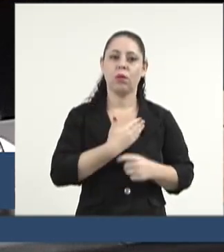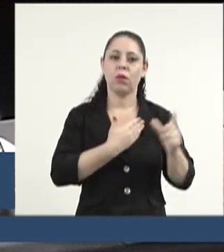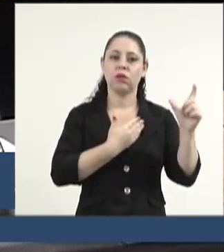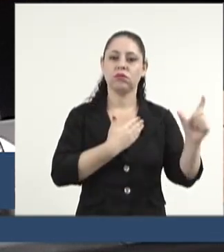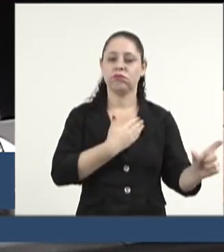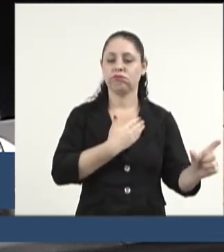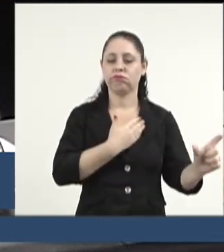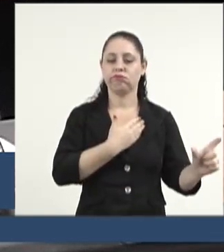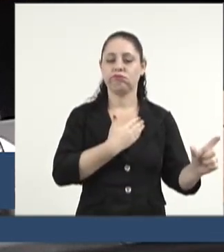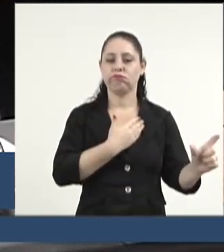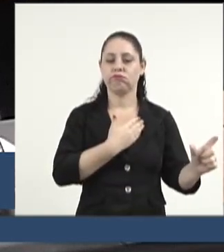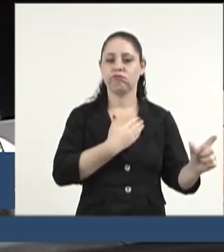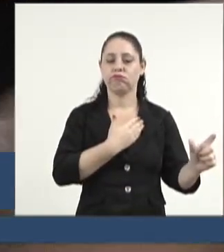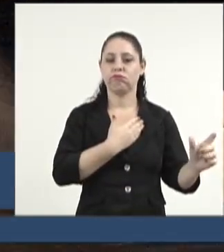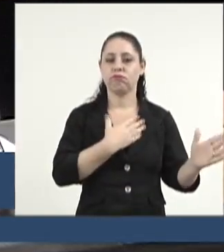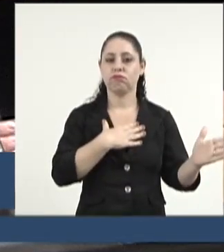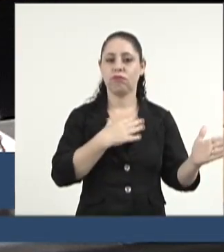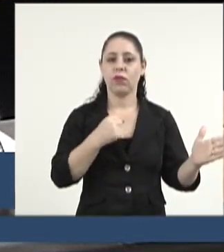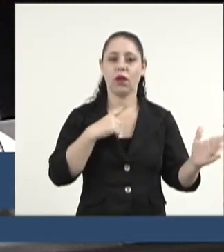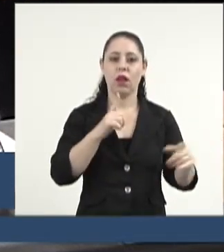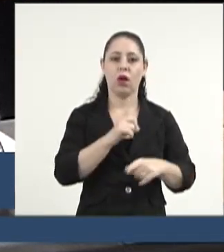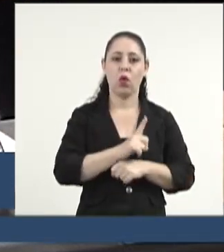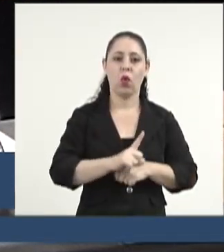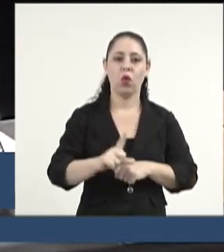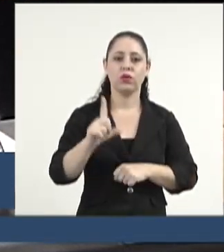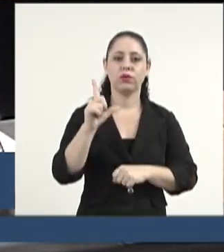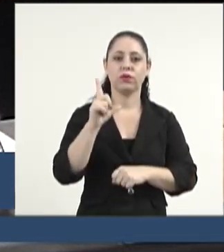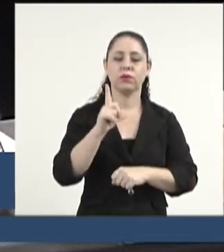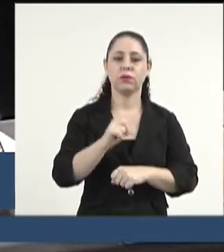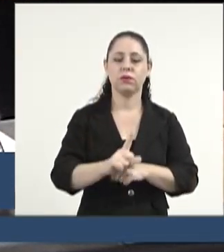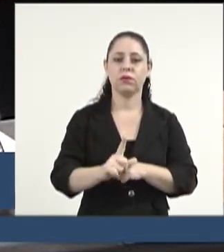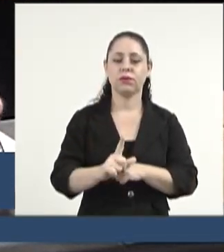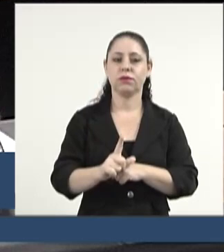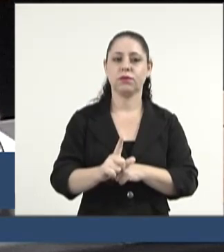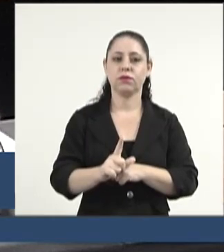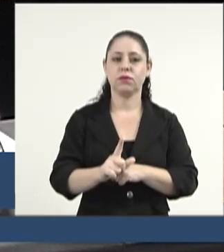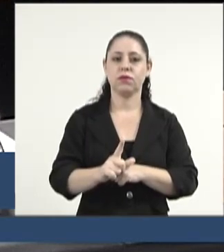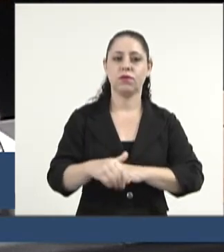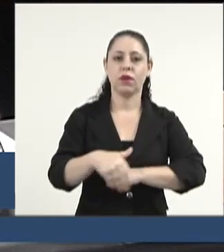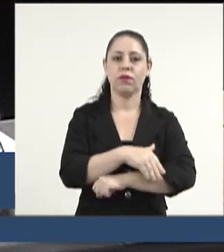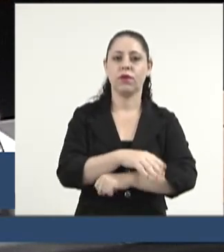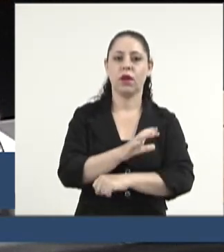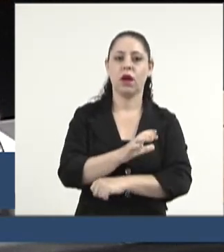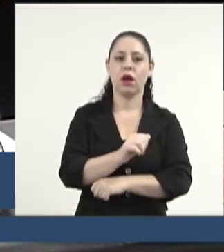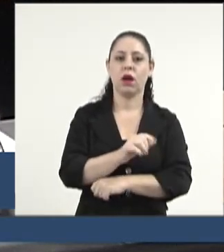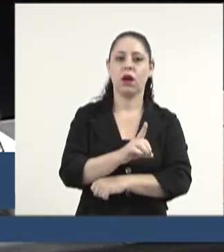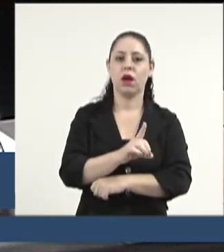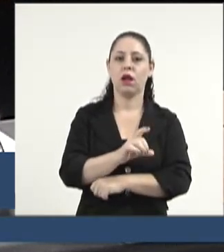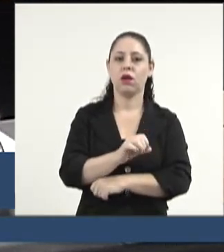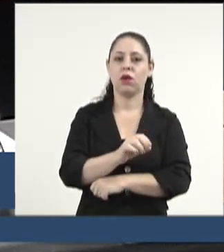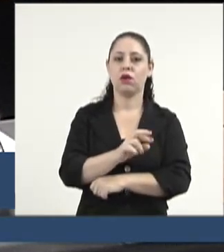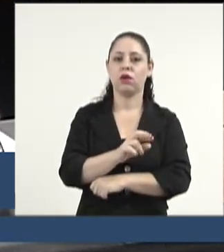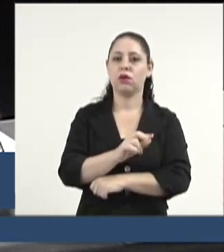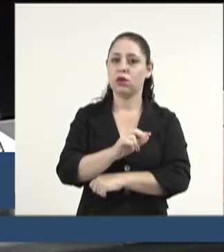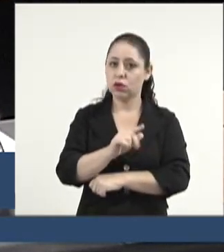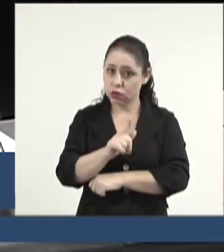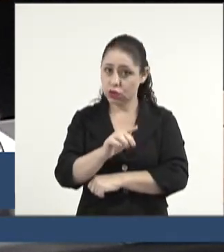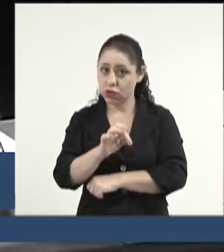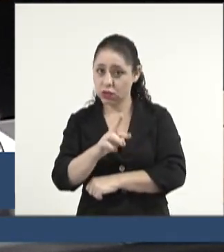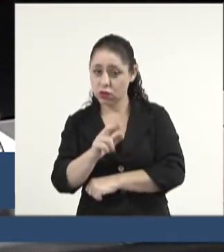dele, cujo filho tem um comércio na Avenida Calógeras, há 11